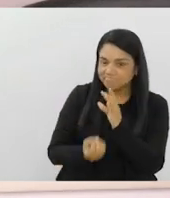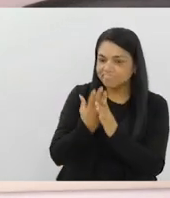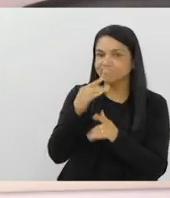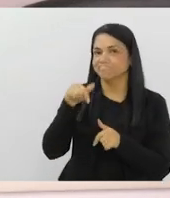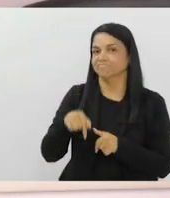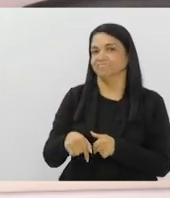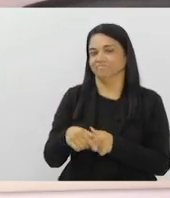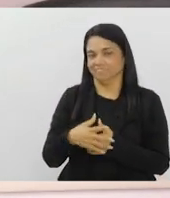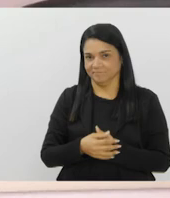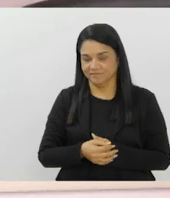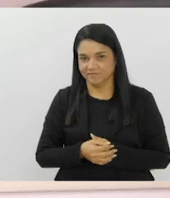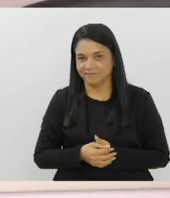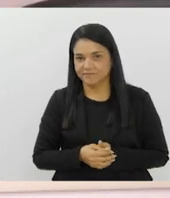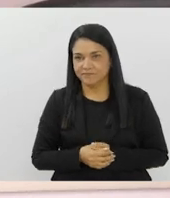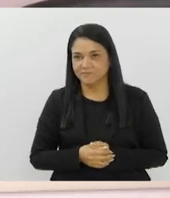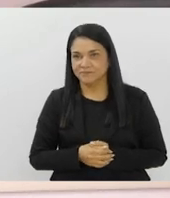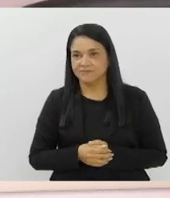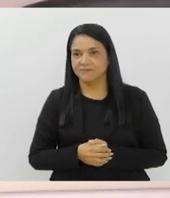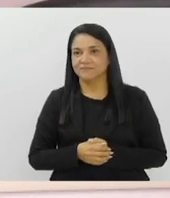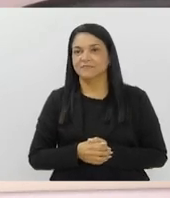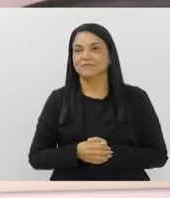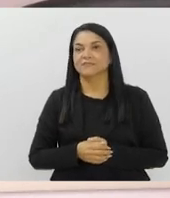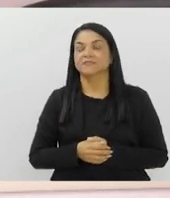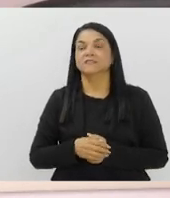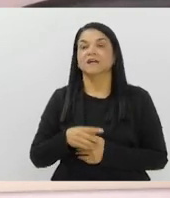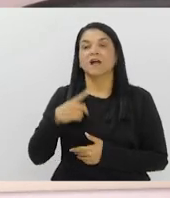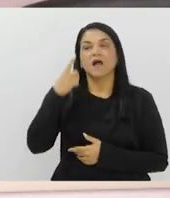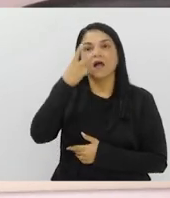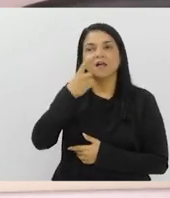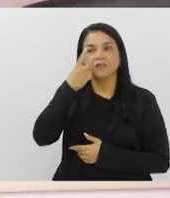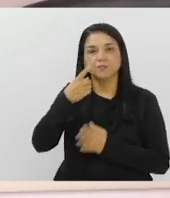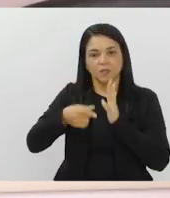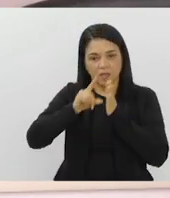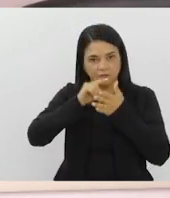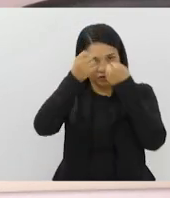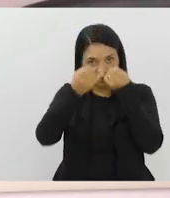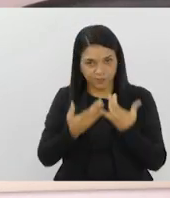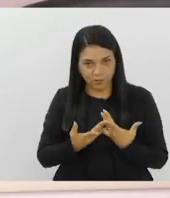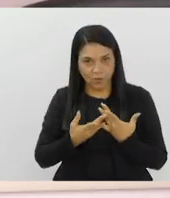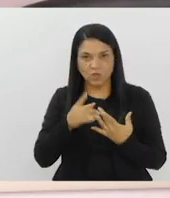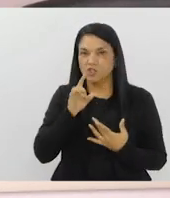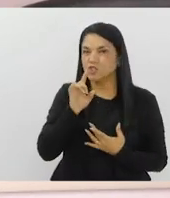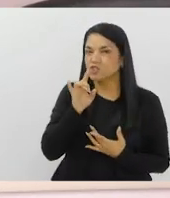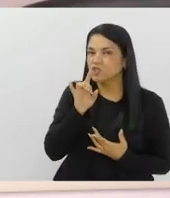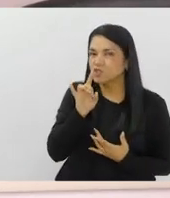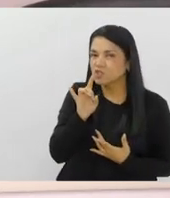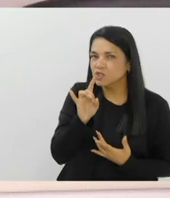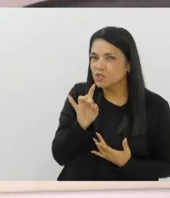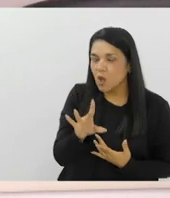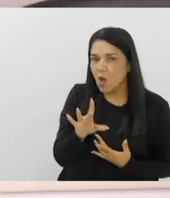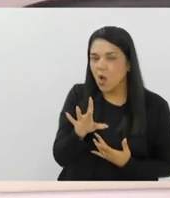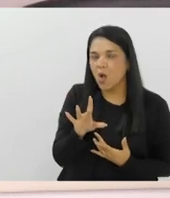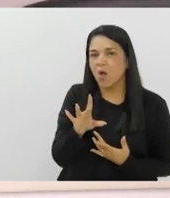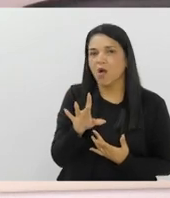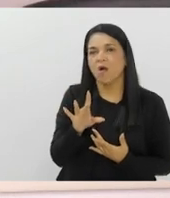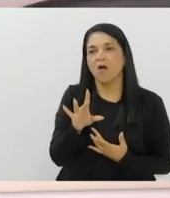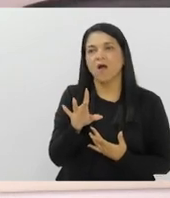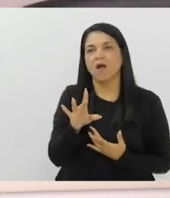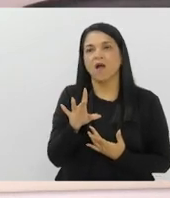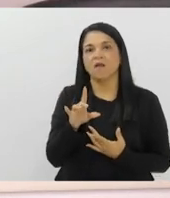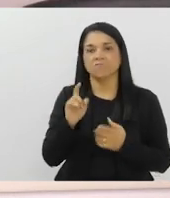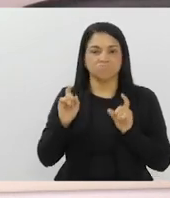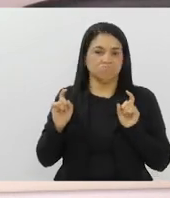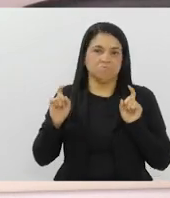na Alerj. Assim como a deputada falou, não é para apenas para o benefício para quem tem um